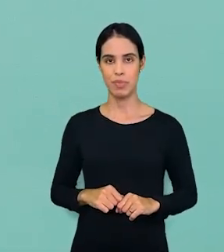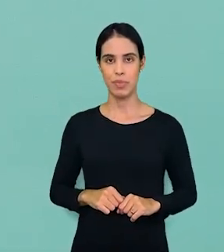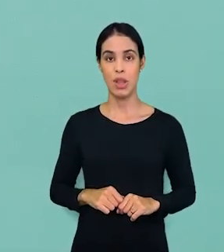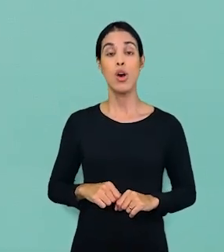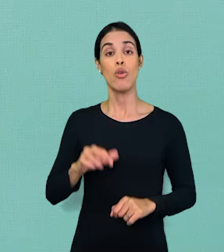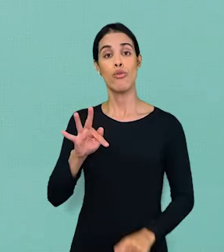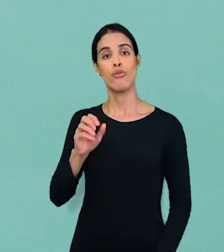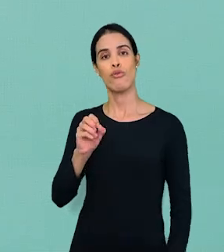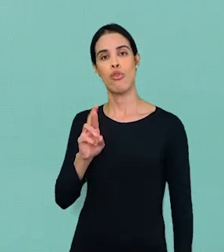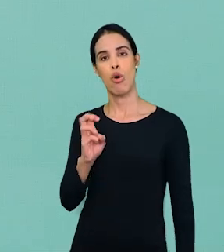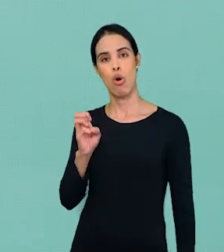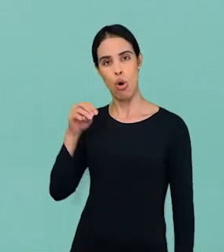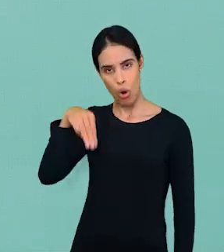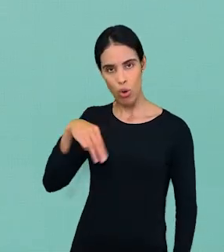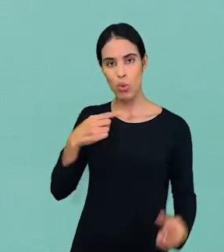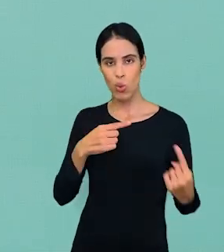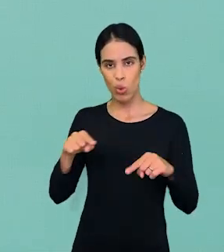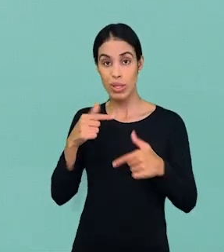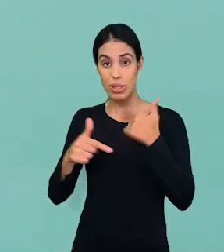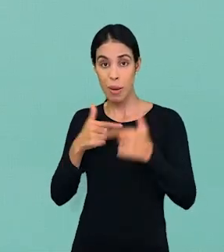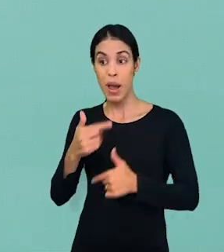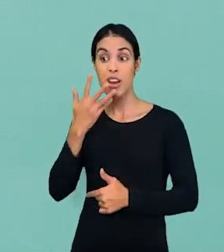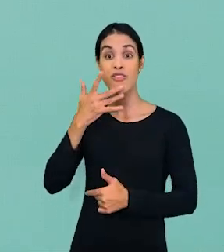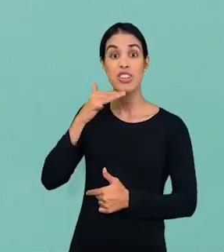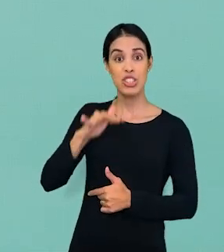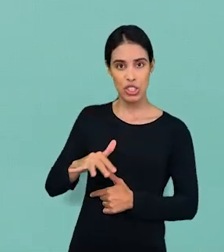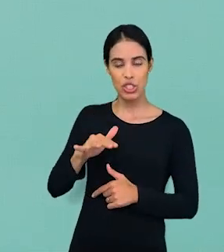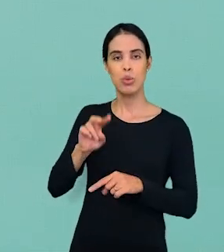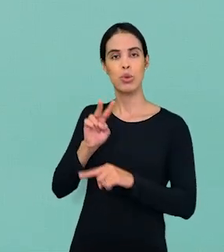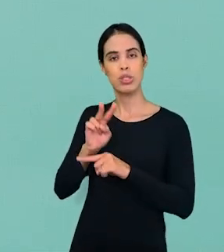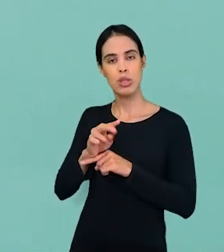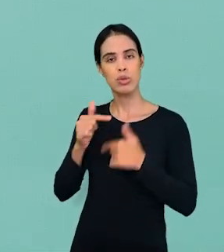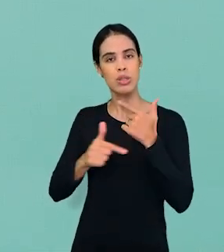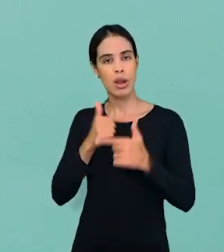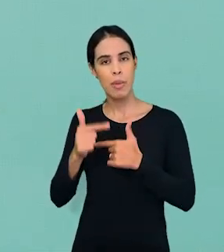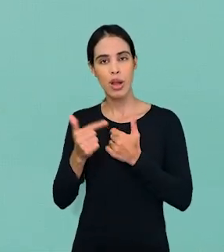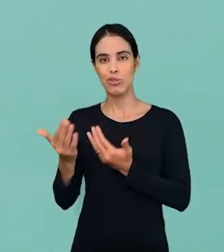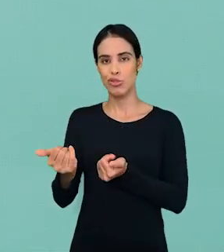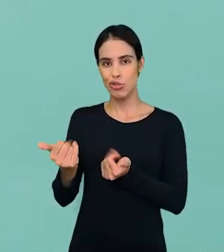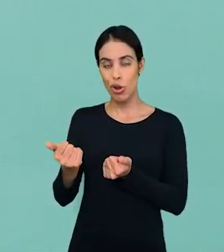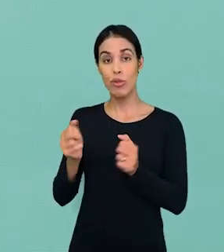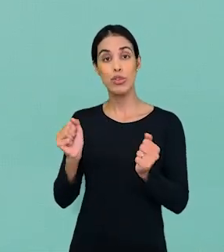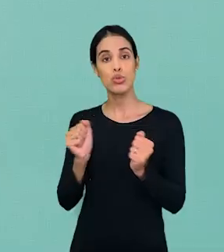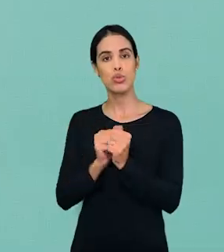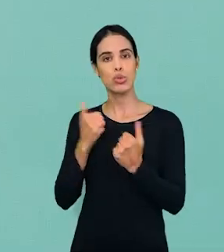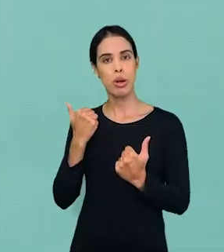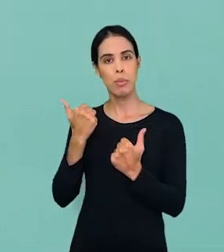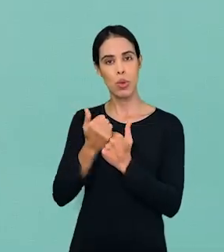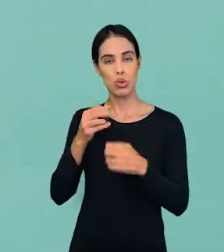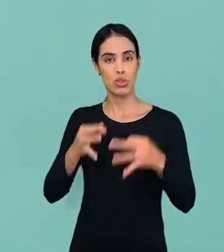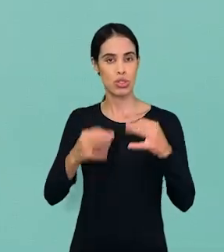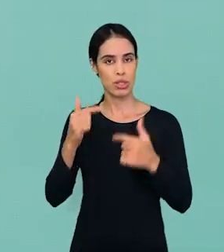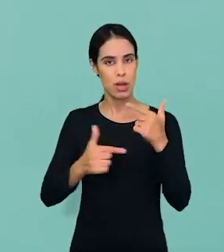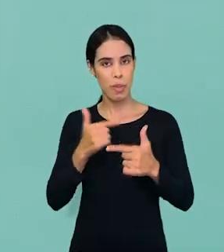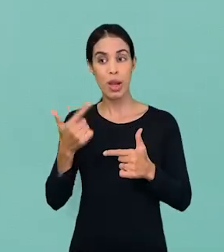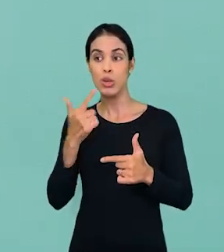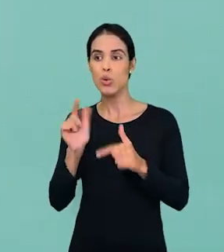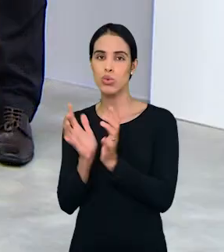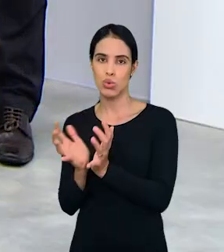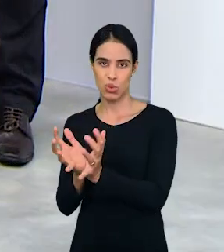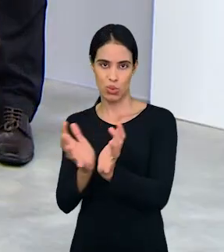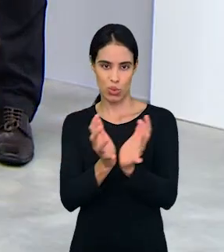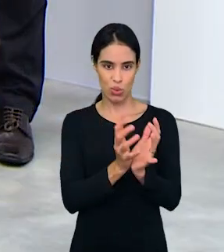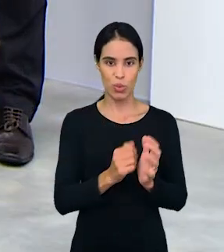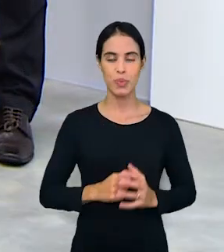de Prevenção e Erradicação do Trabalho Infantil e Proteção a Adolescentes no Trabalho, com o apoio da Justiça do Trabalho e de outros